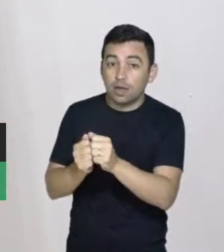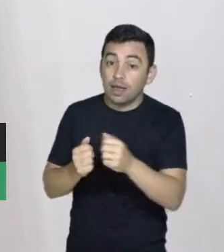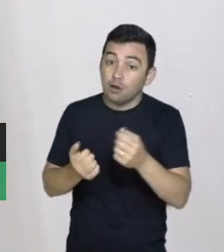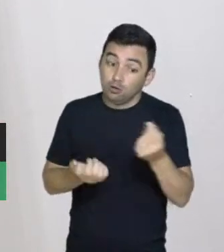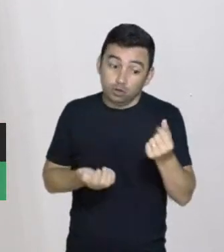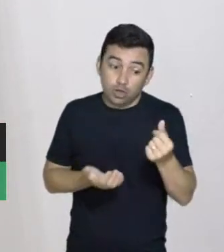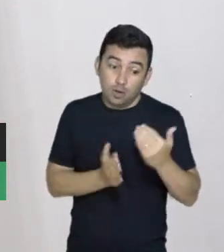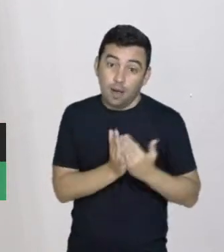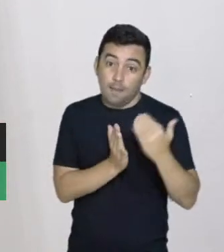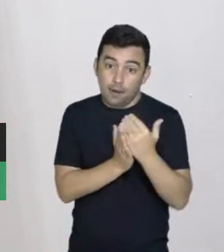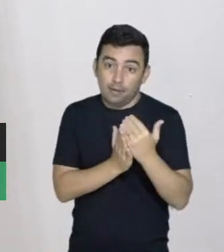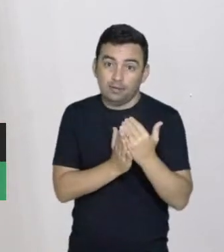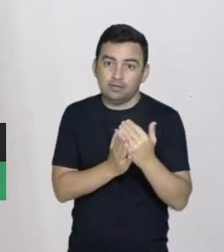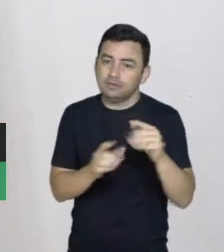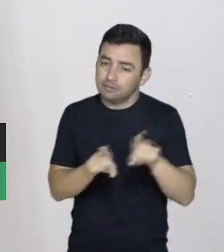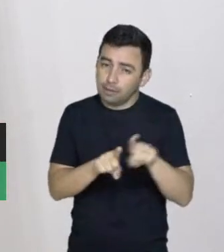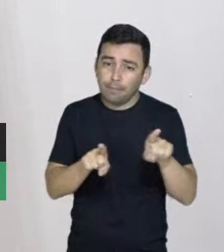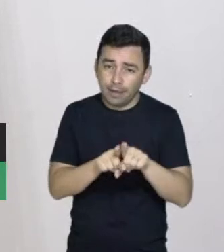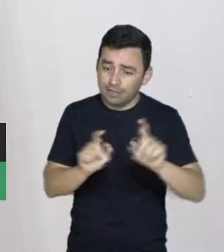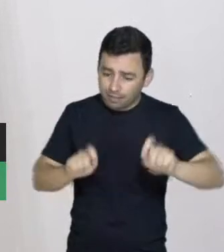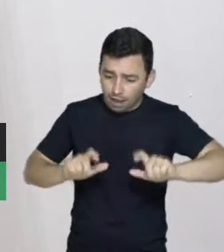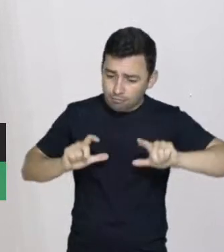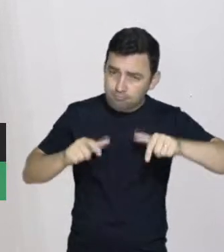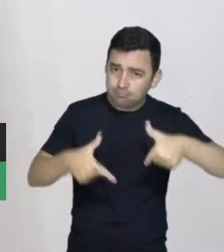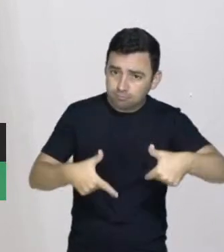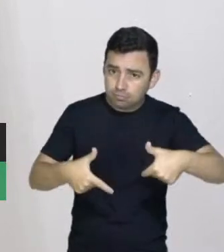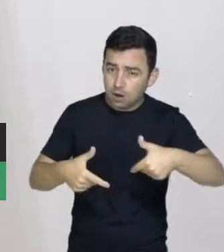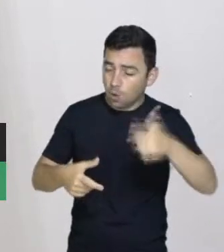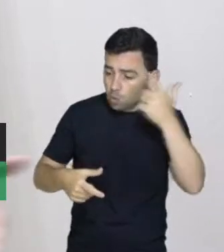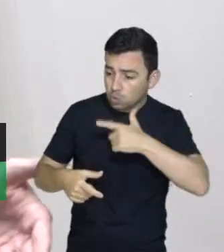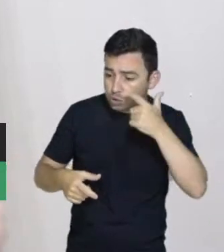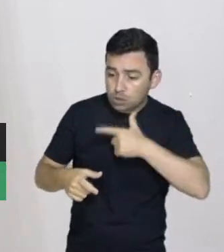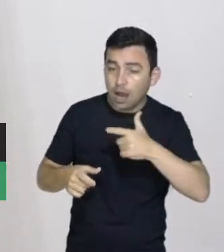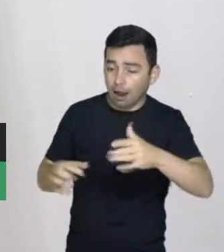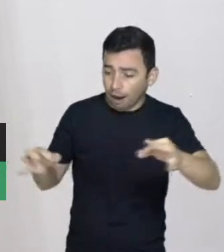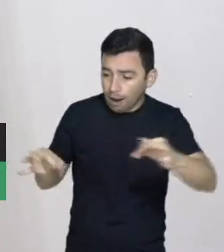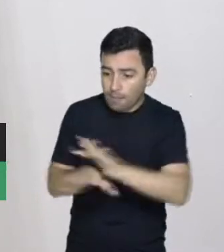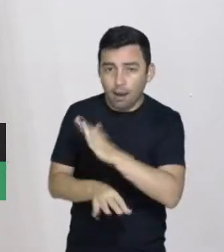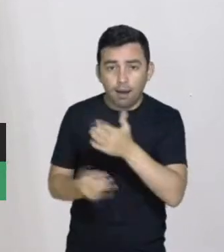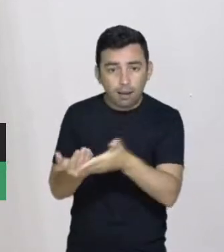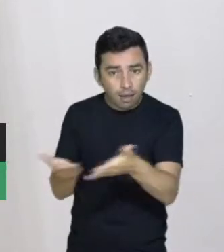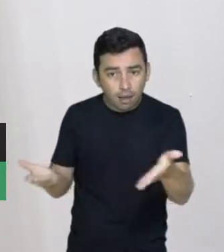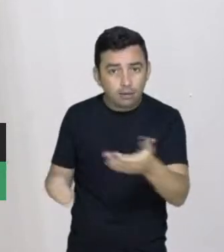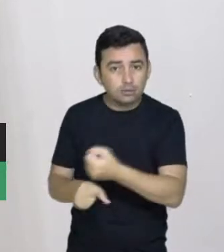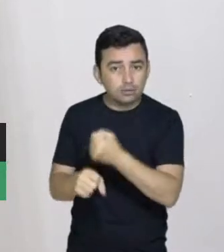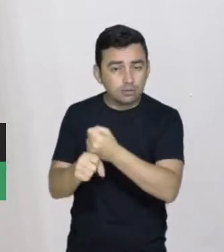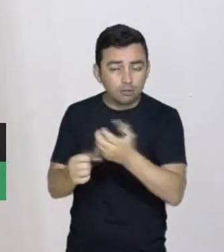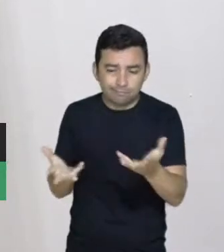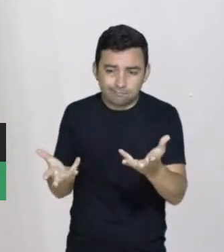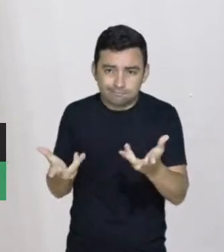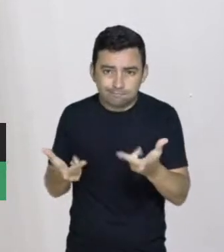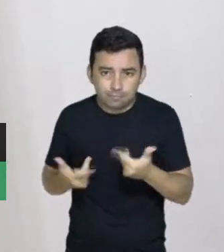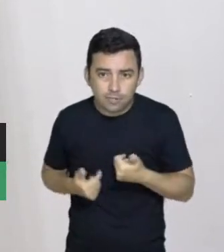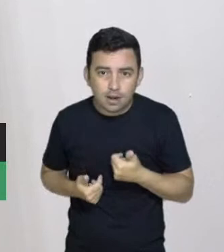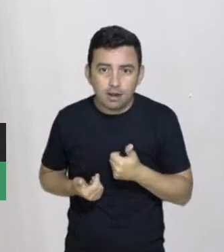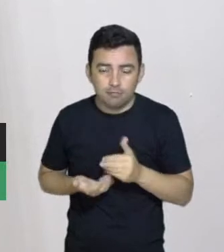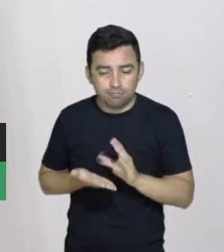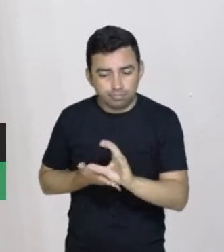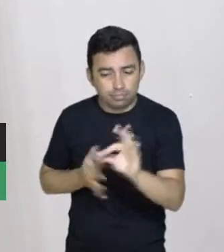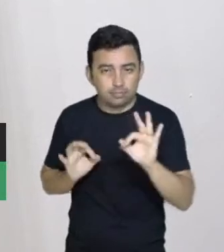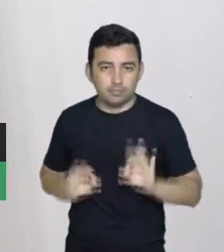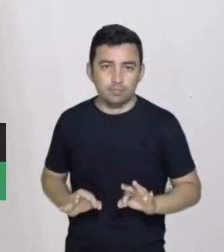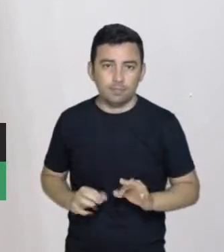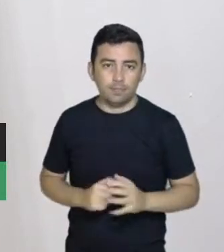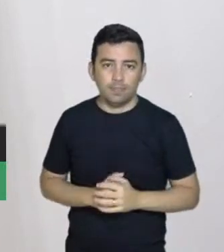extraordinária também fazer frente à conclusão daquilo que se iniciou dentro do princípio da eficiência e da boa aplicação do recurso público.